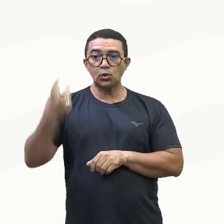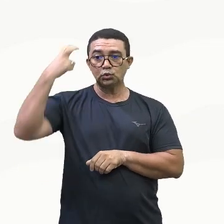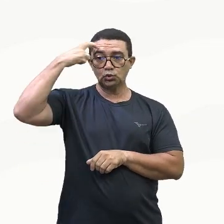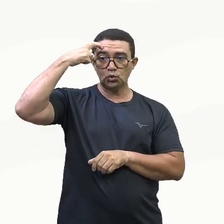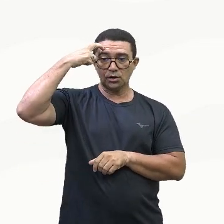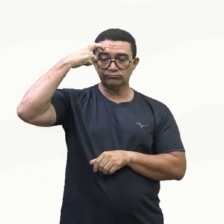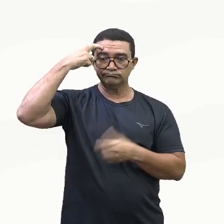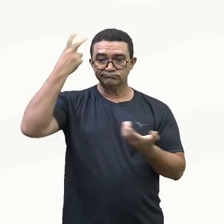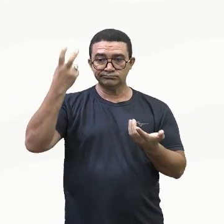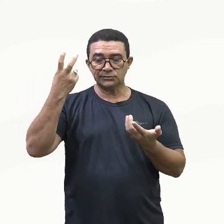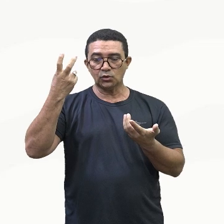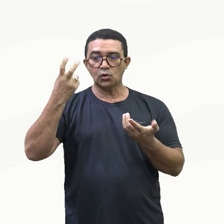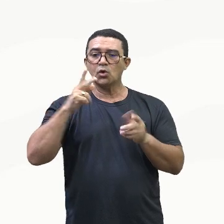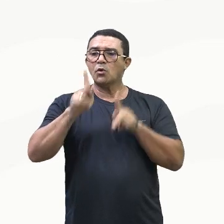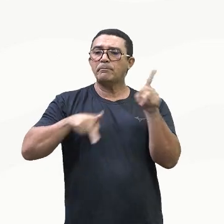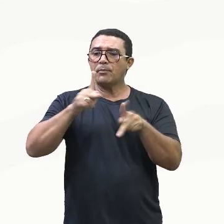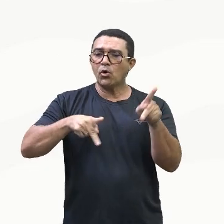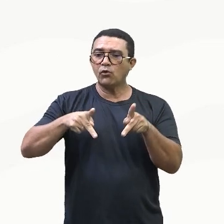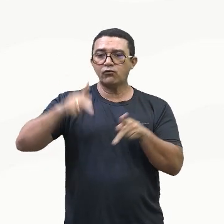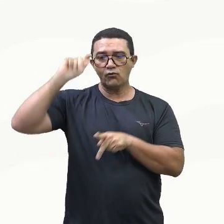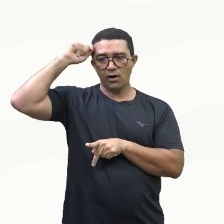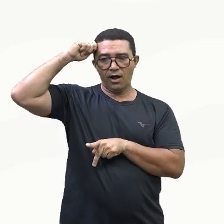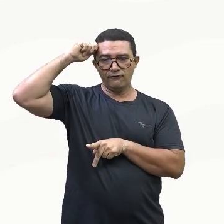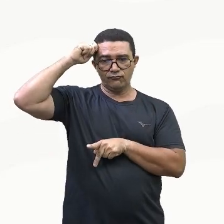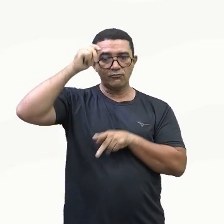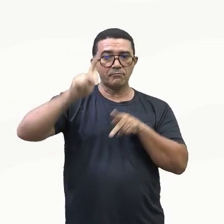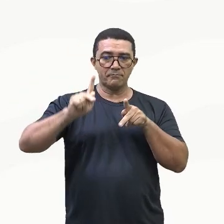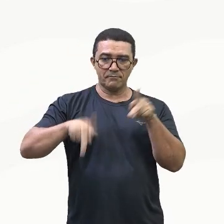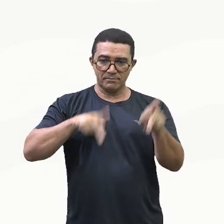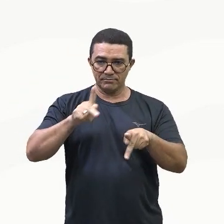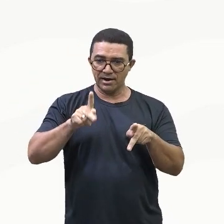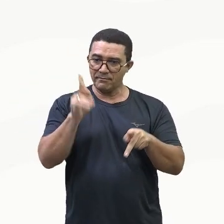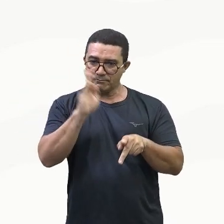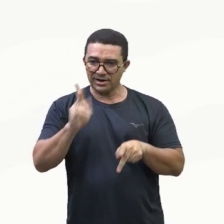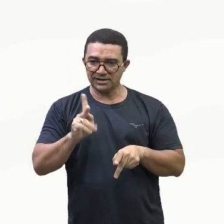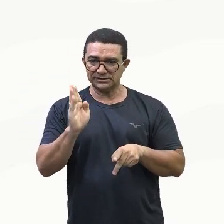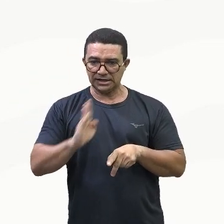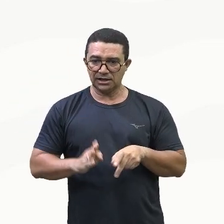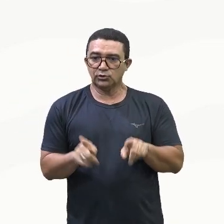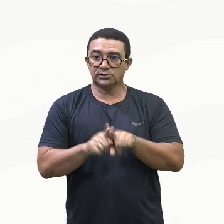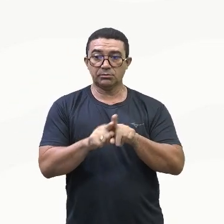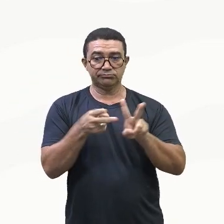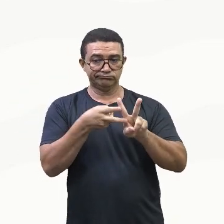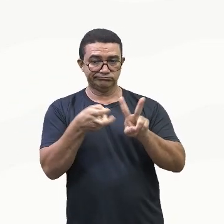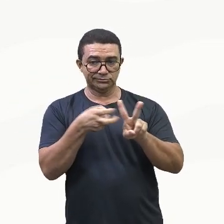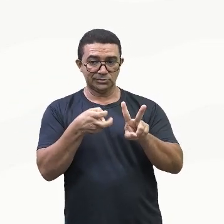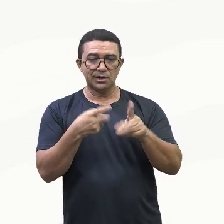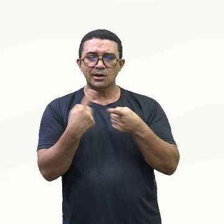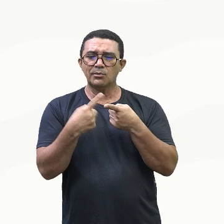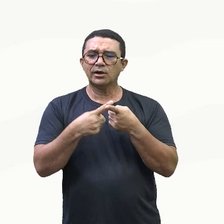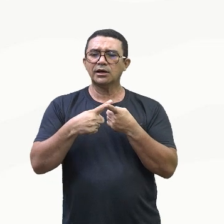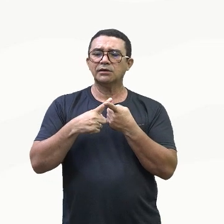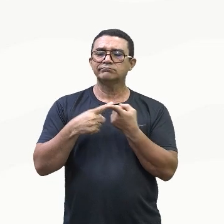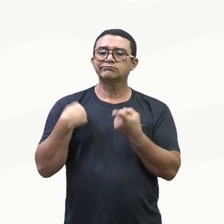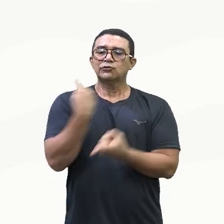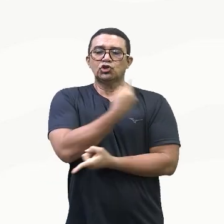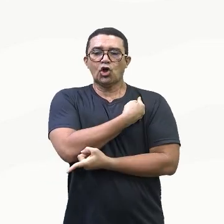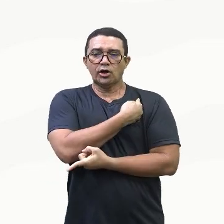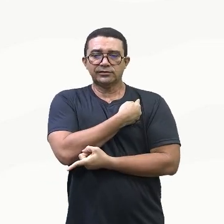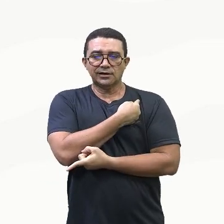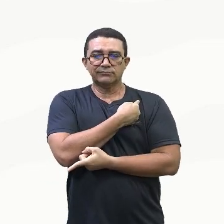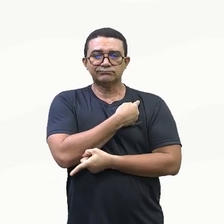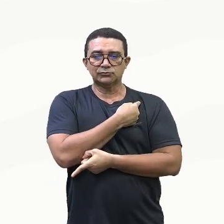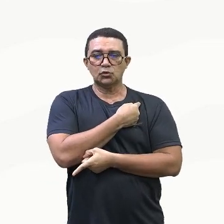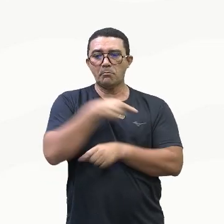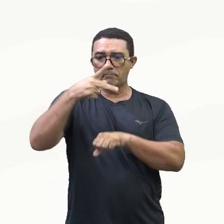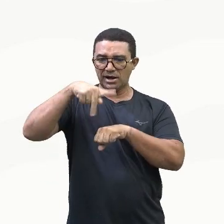Cultura afro-brasileira e indígena, porque a história do nosso país, a nossa história, a história